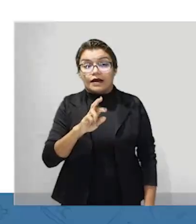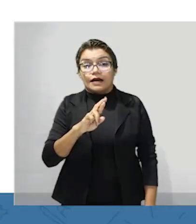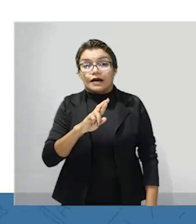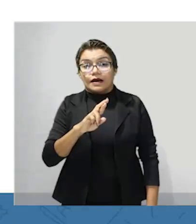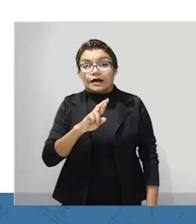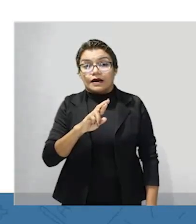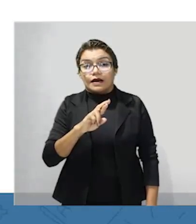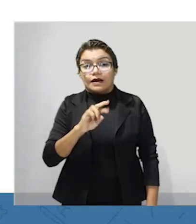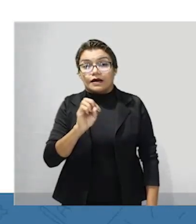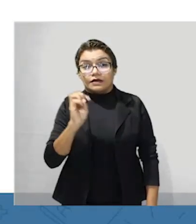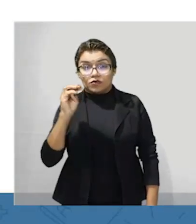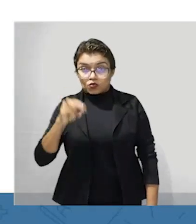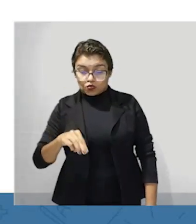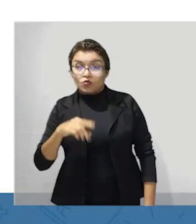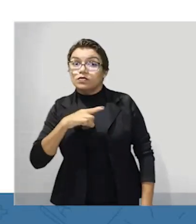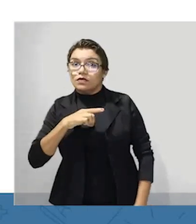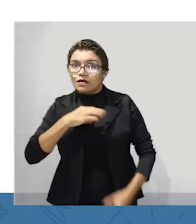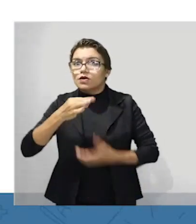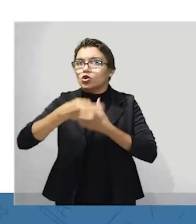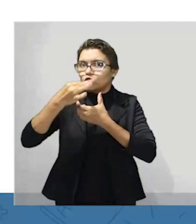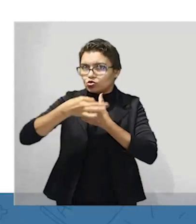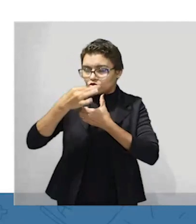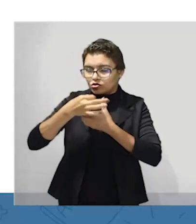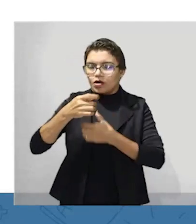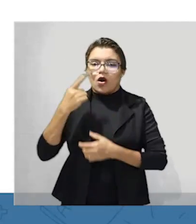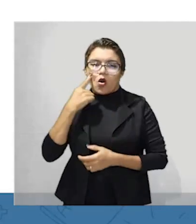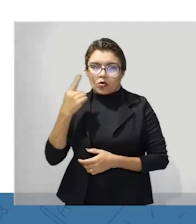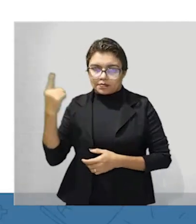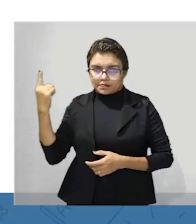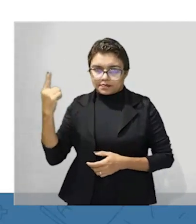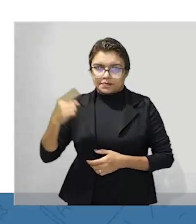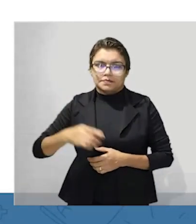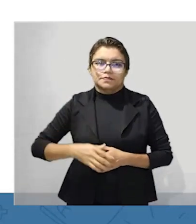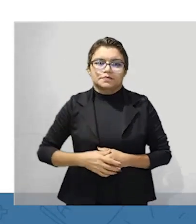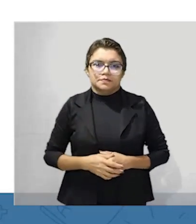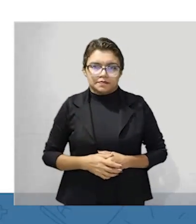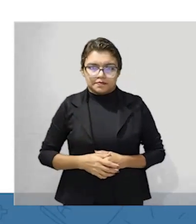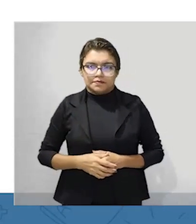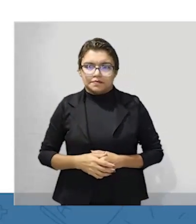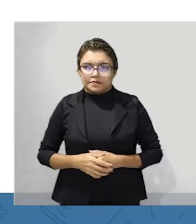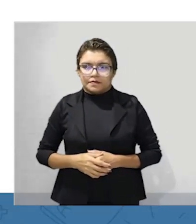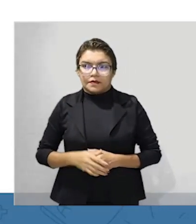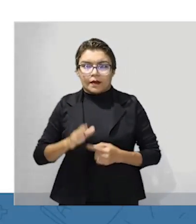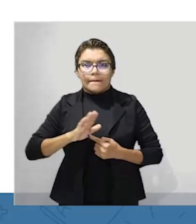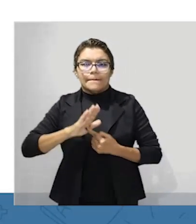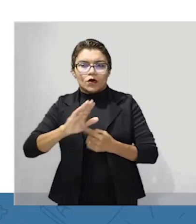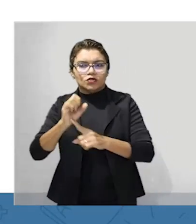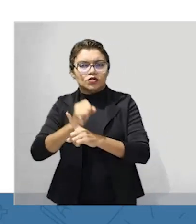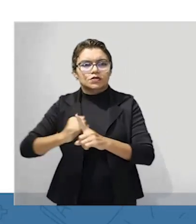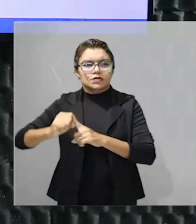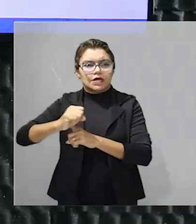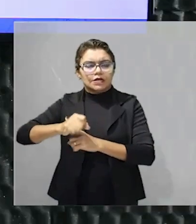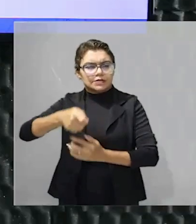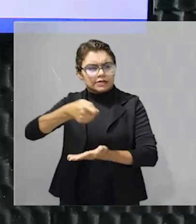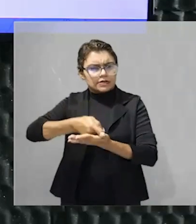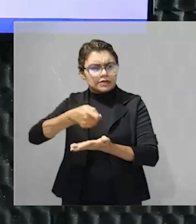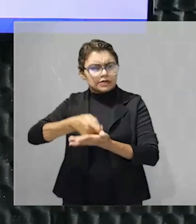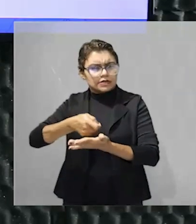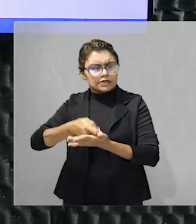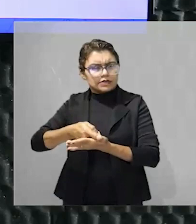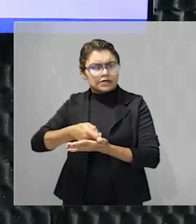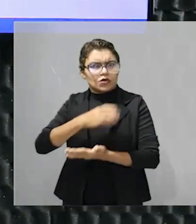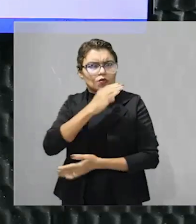crítica, está no fato de a sociedade exigir do adolescente que... Então, vamos ver qual